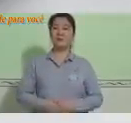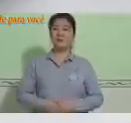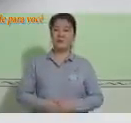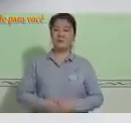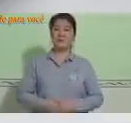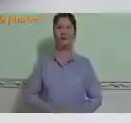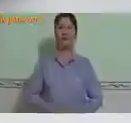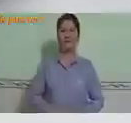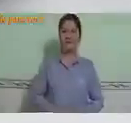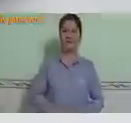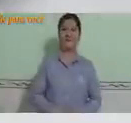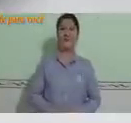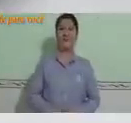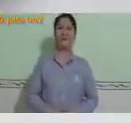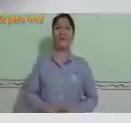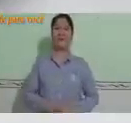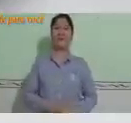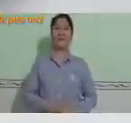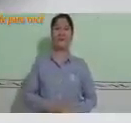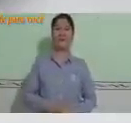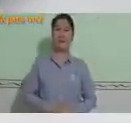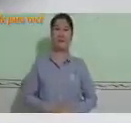pelo espermatozoide.